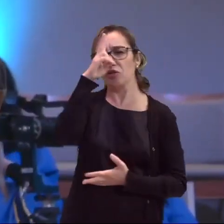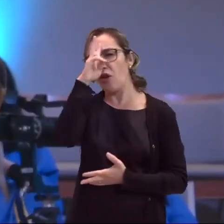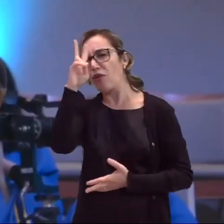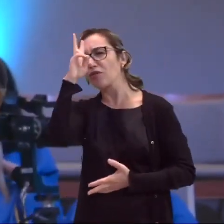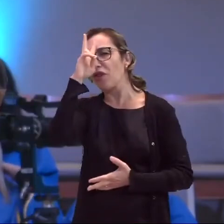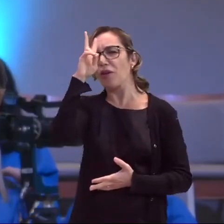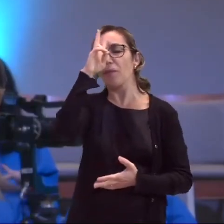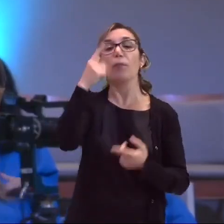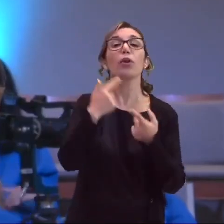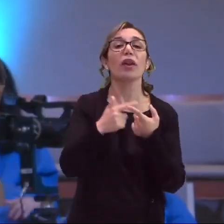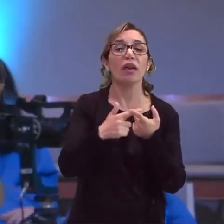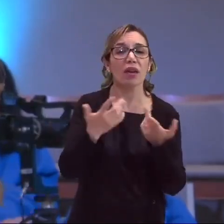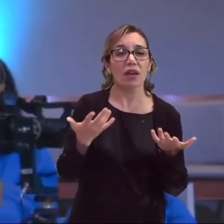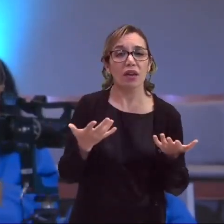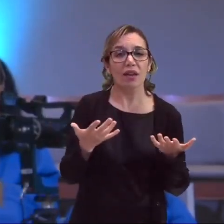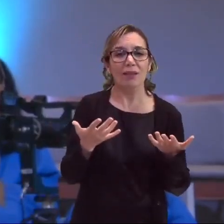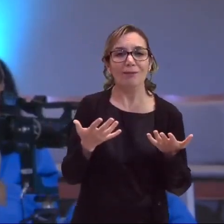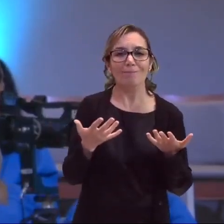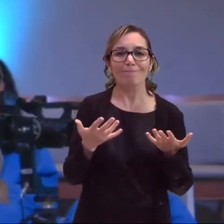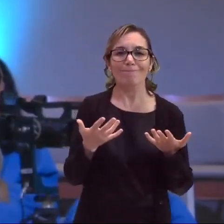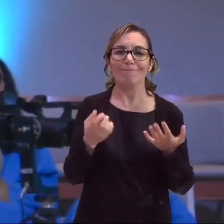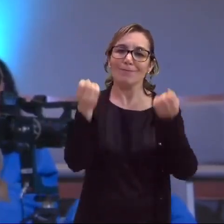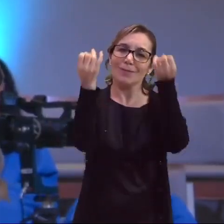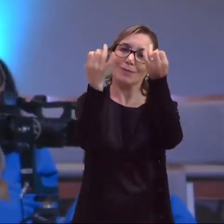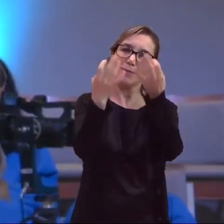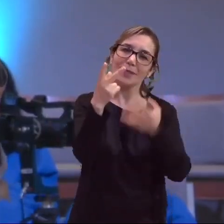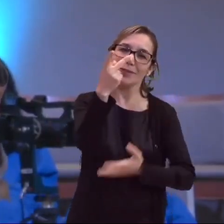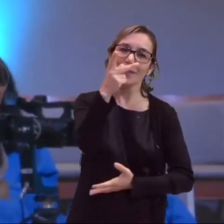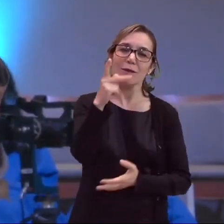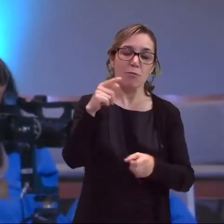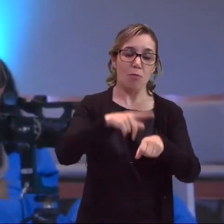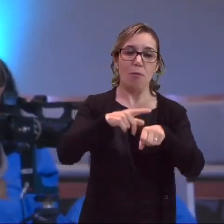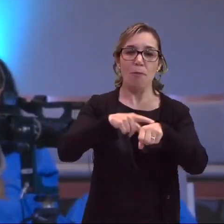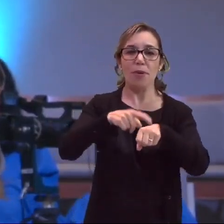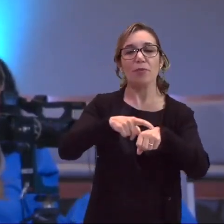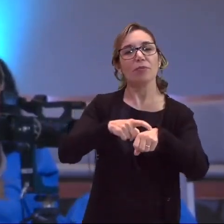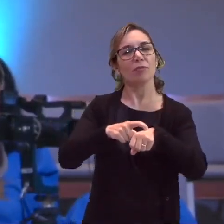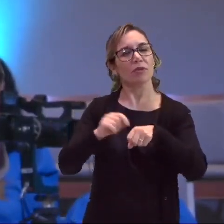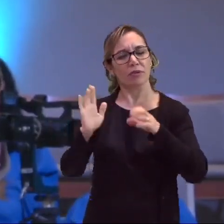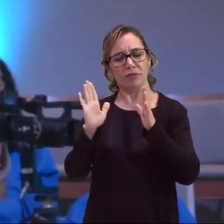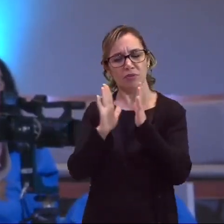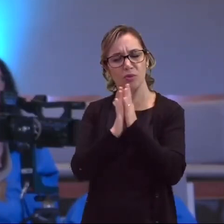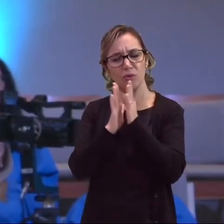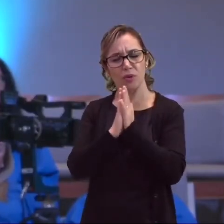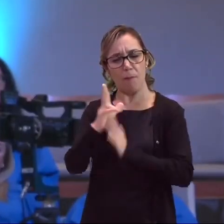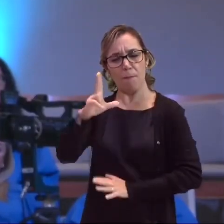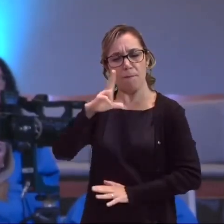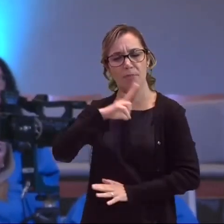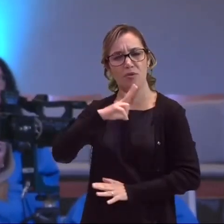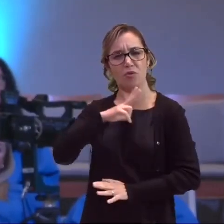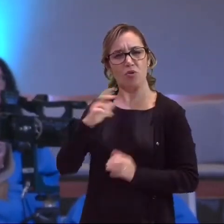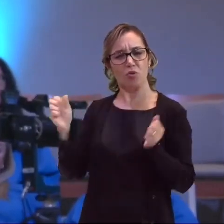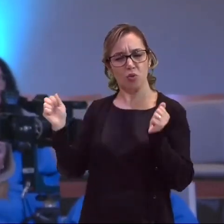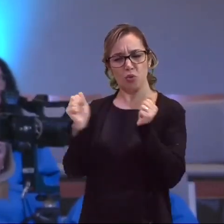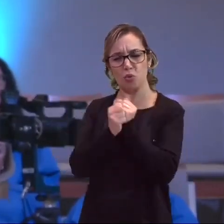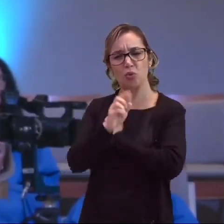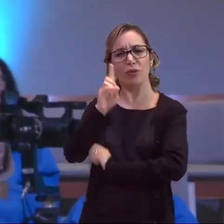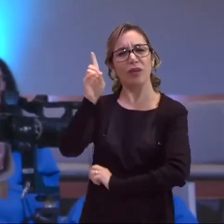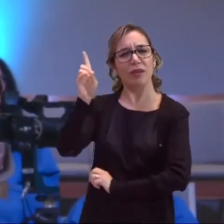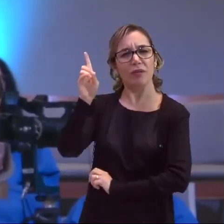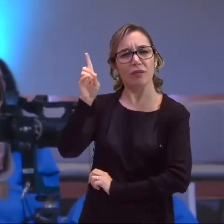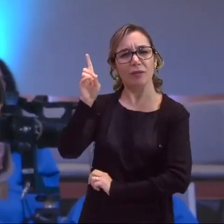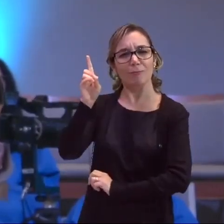e eu poderia continuar contando histórias por você mas o mais importante não são os Stories